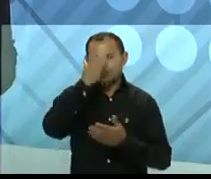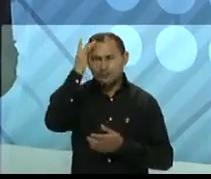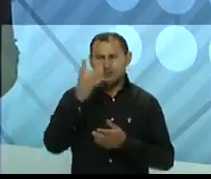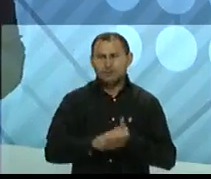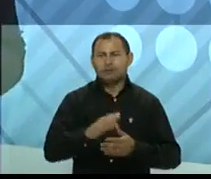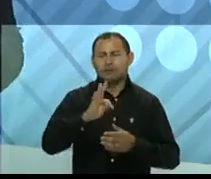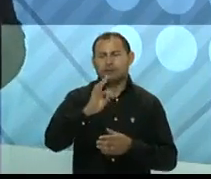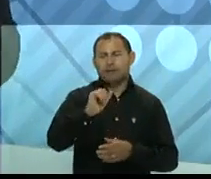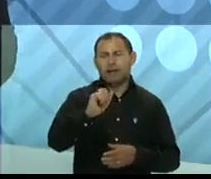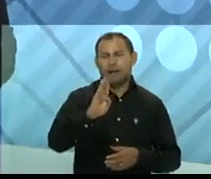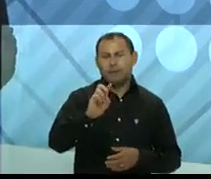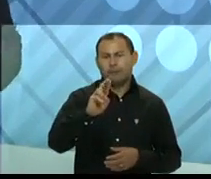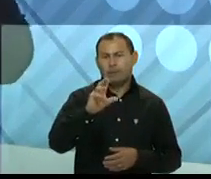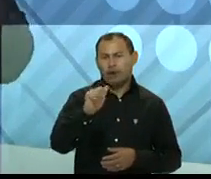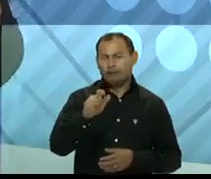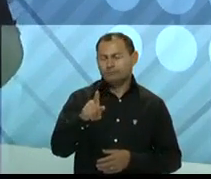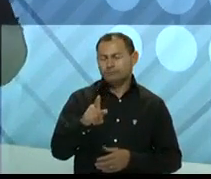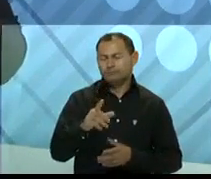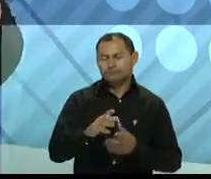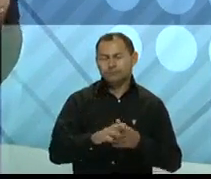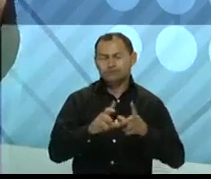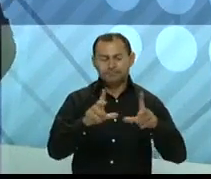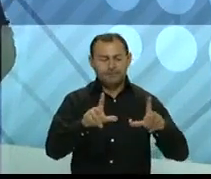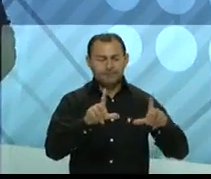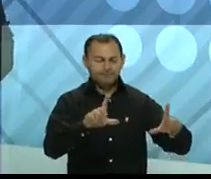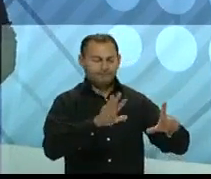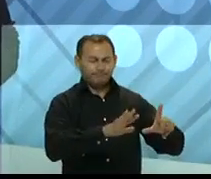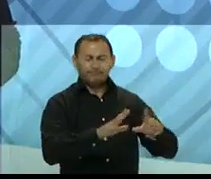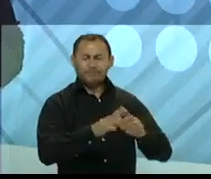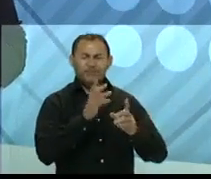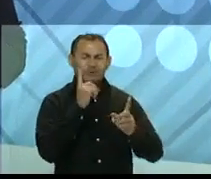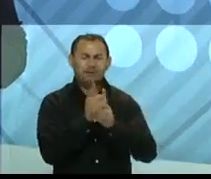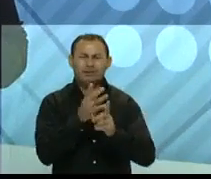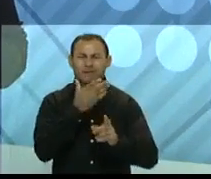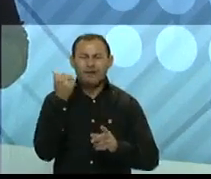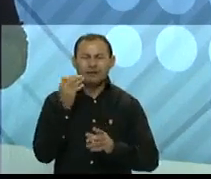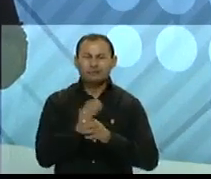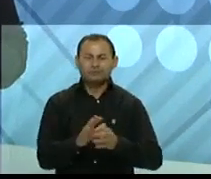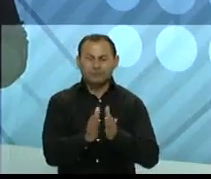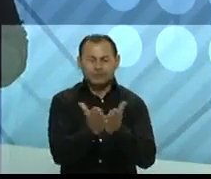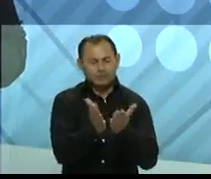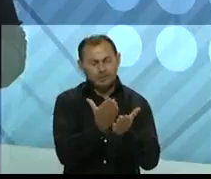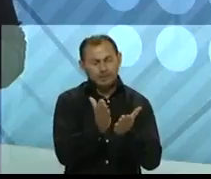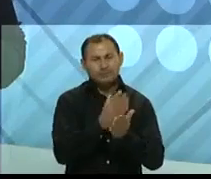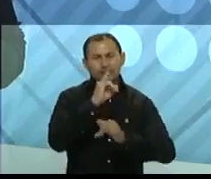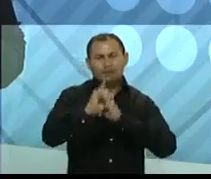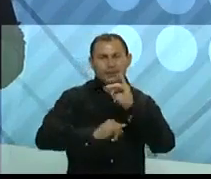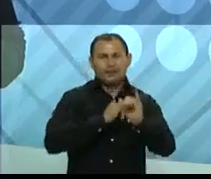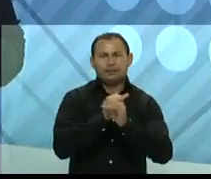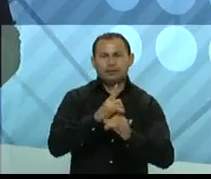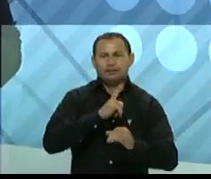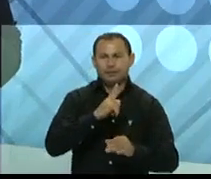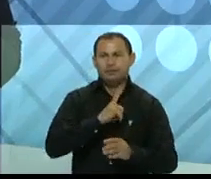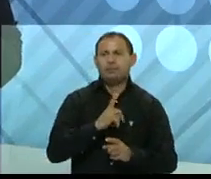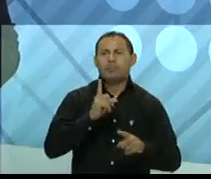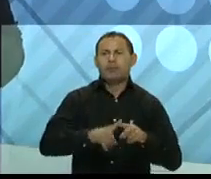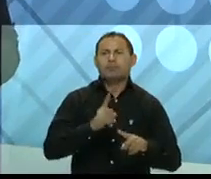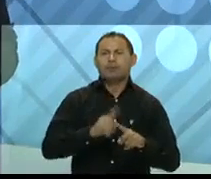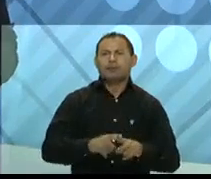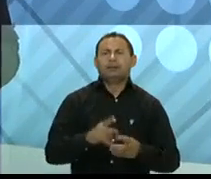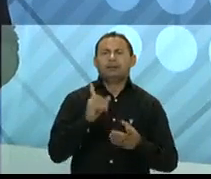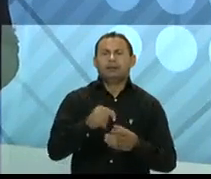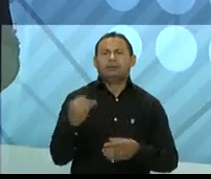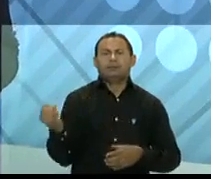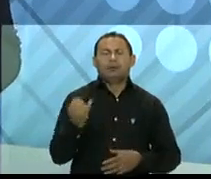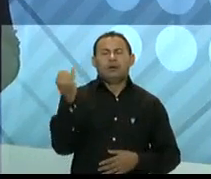não tem, você precisa ter uma. A gente encontra facilmente aí nos nossos livros, na internet, enfim, porque elas são